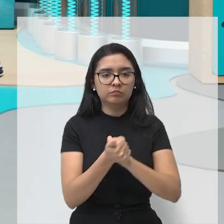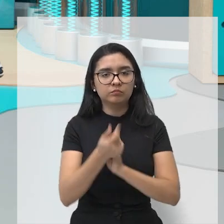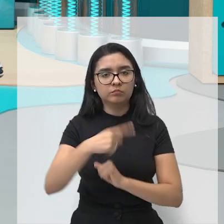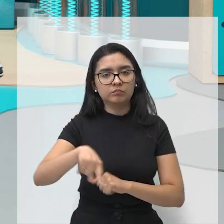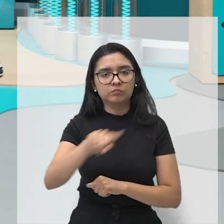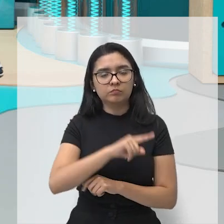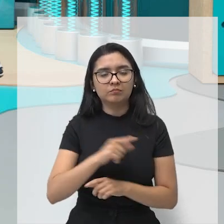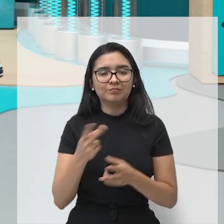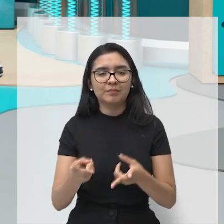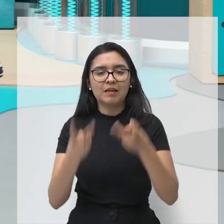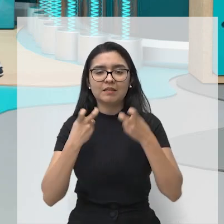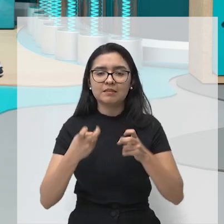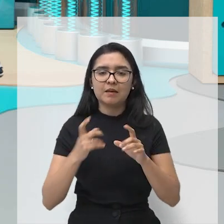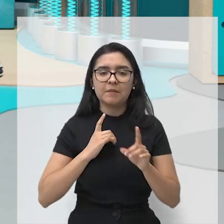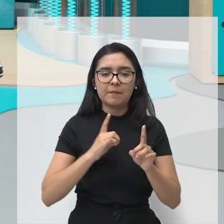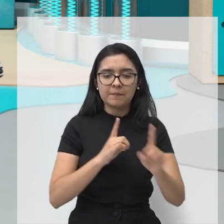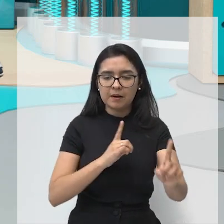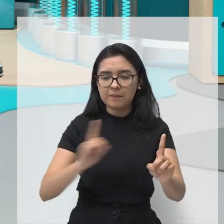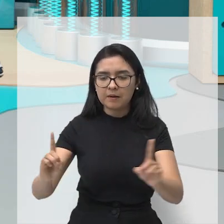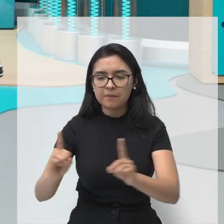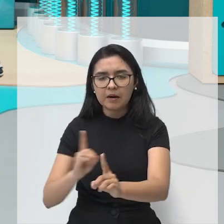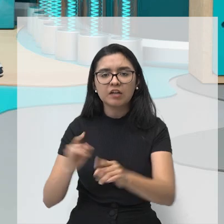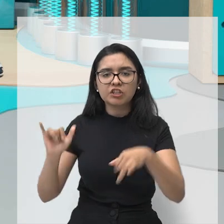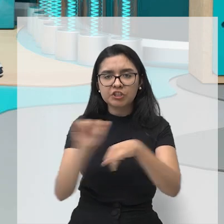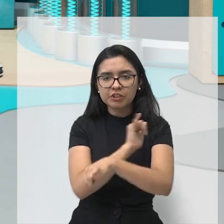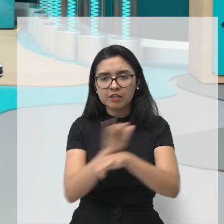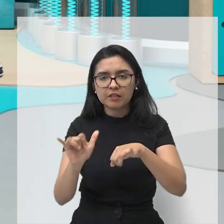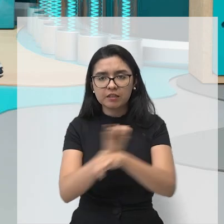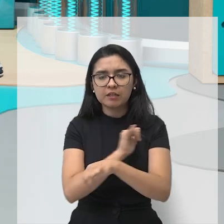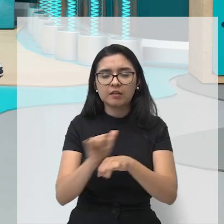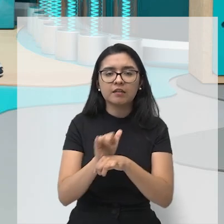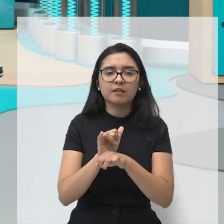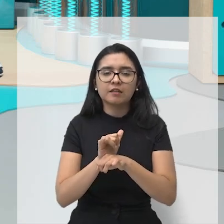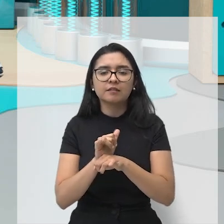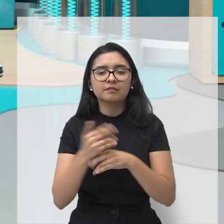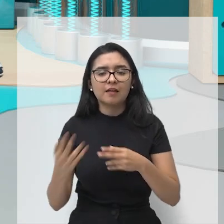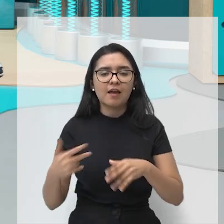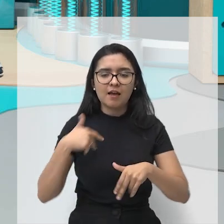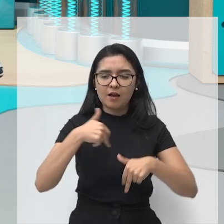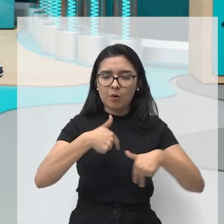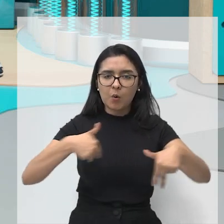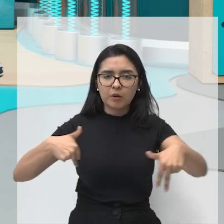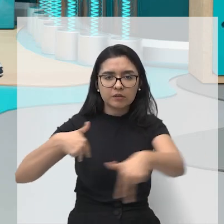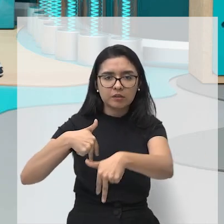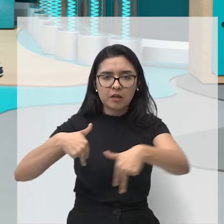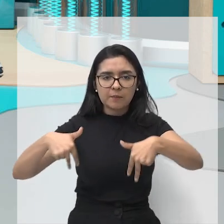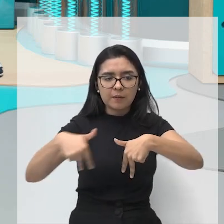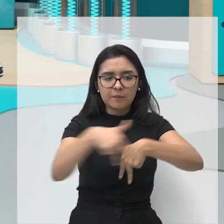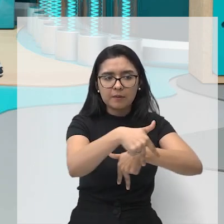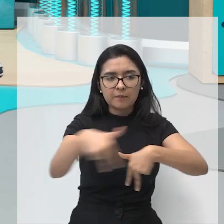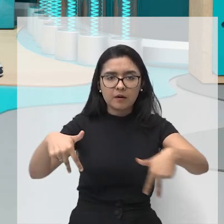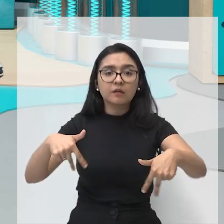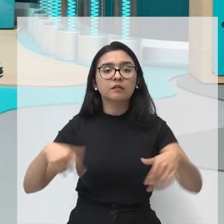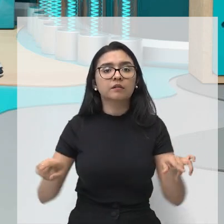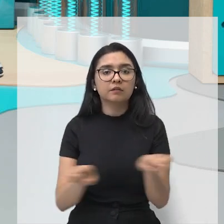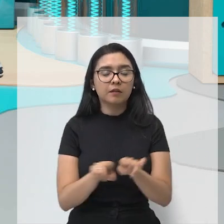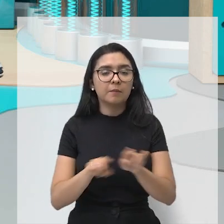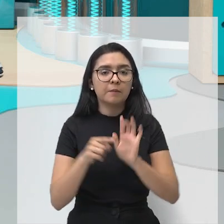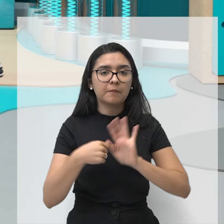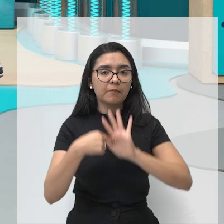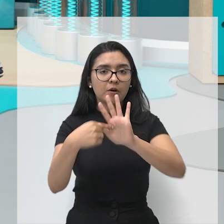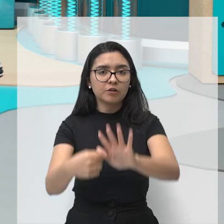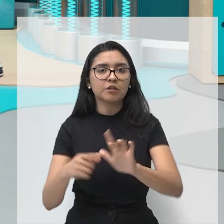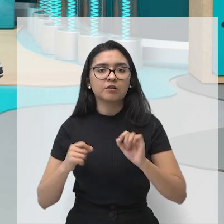distribuição deles ali no campo, a estratégia, aquela vista aérea, né? A corrida e tudo mais, simulando mesmo